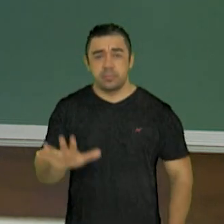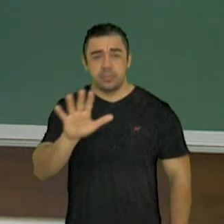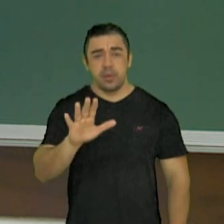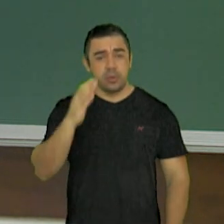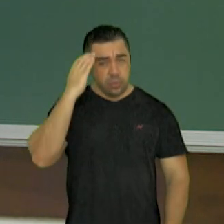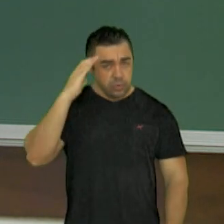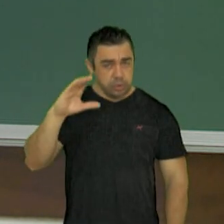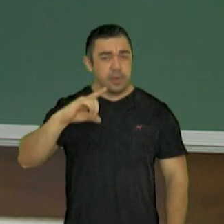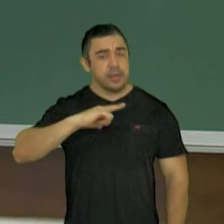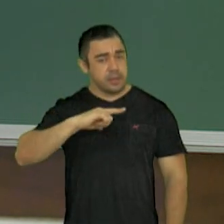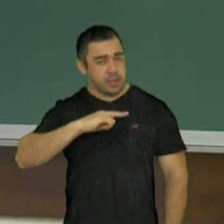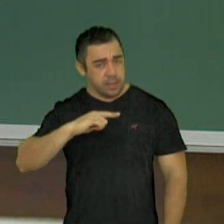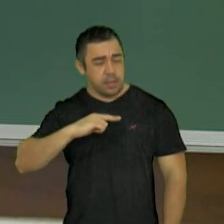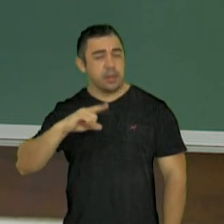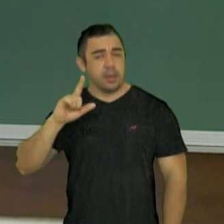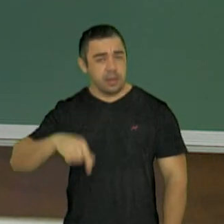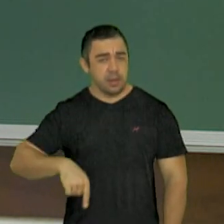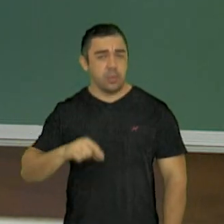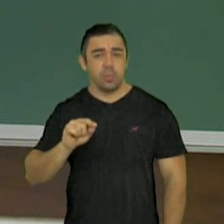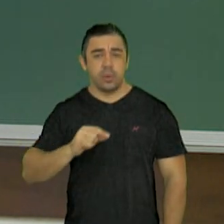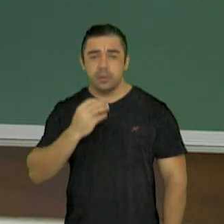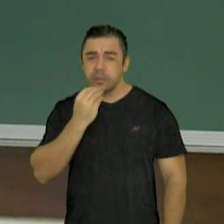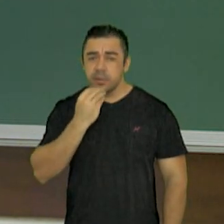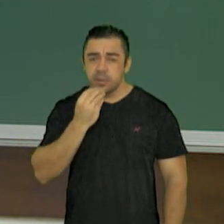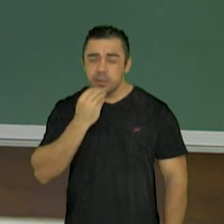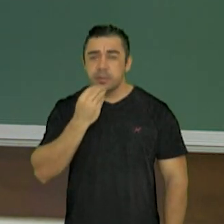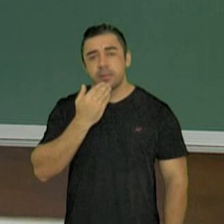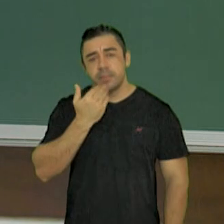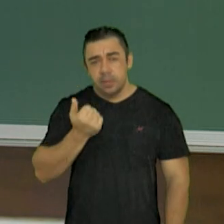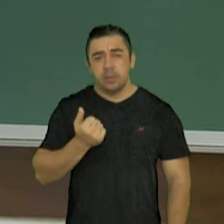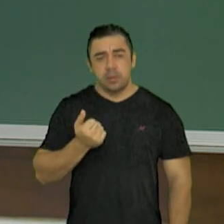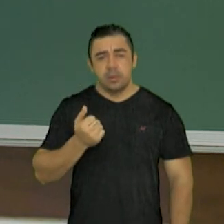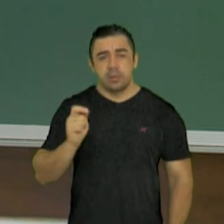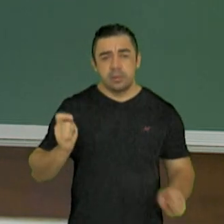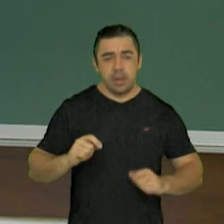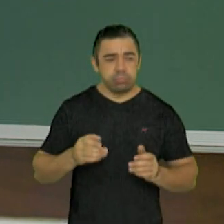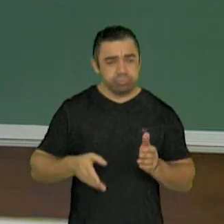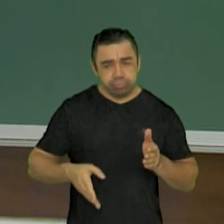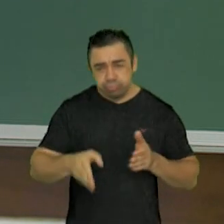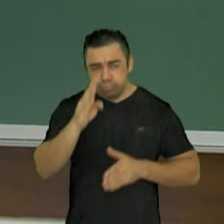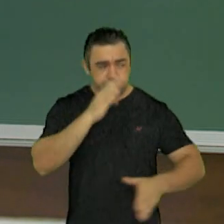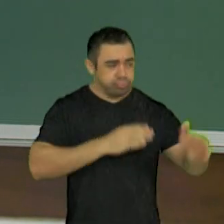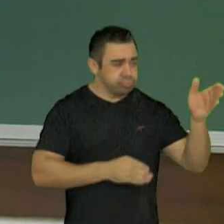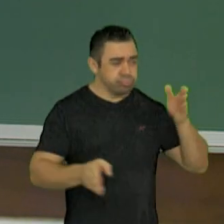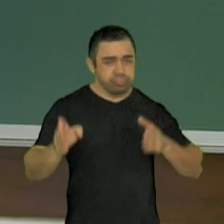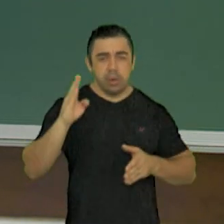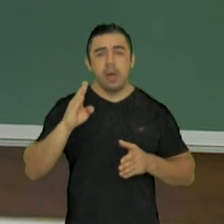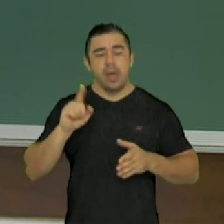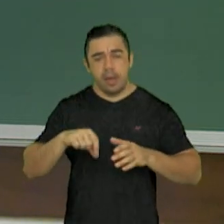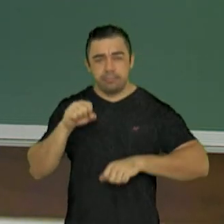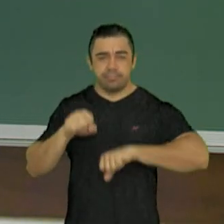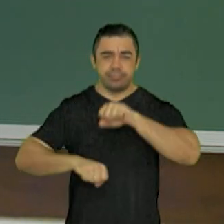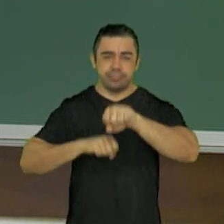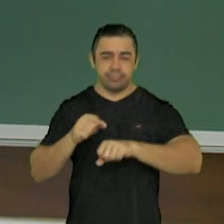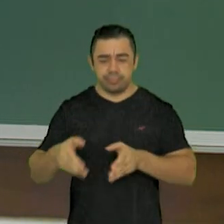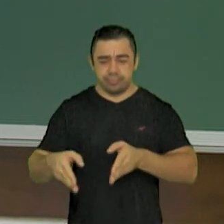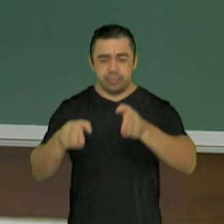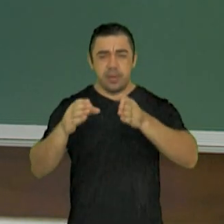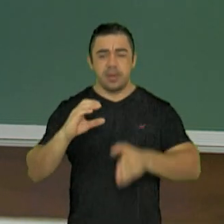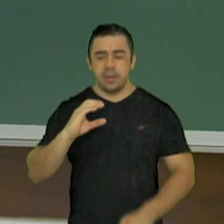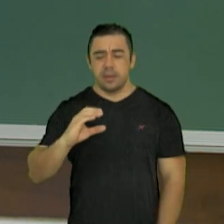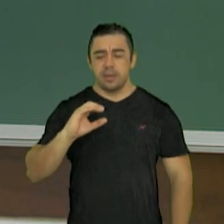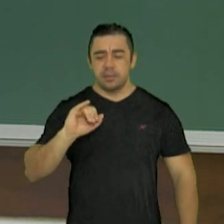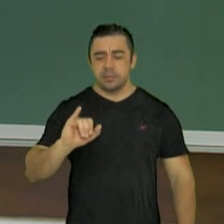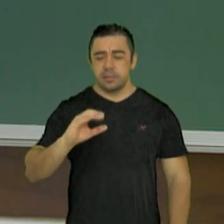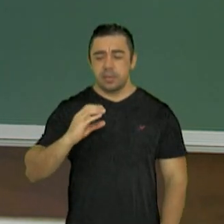característica de oferecer, né, vários quilômetros aí de ciclovias nas áreas centrais, nas áreas periféricas. A